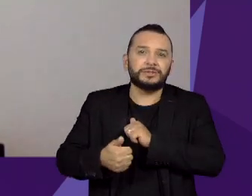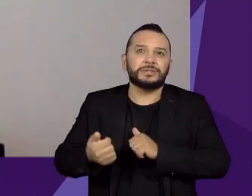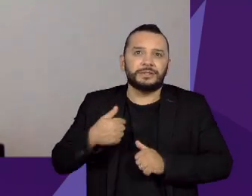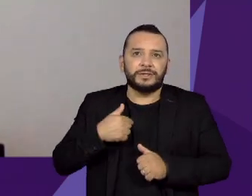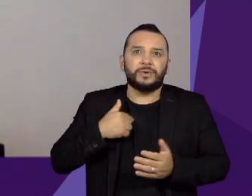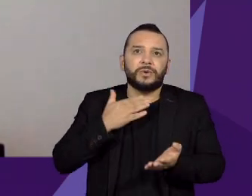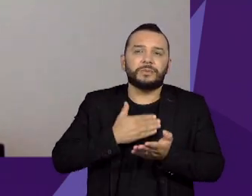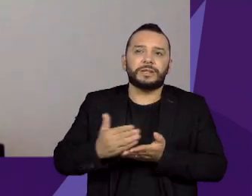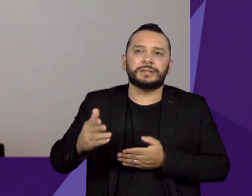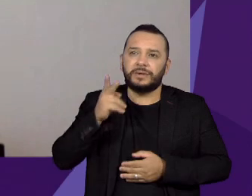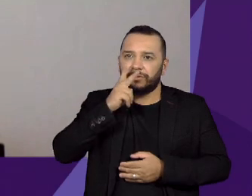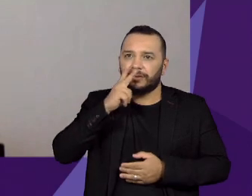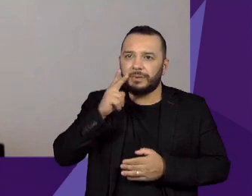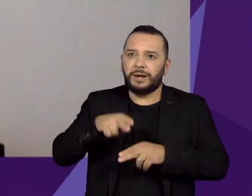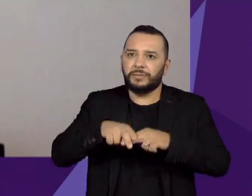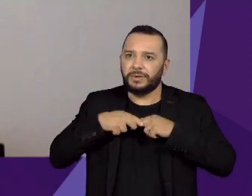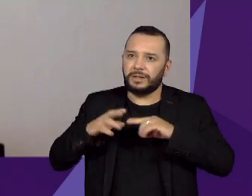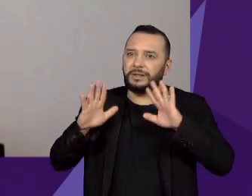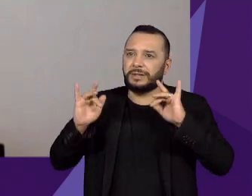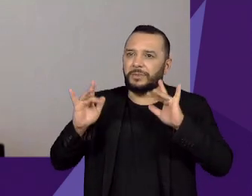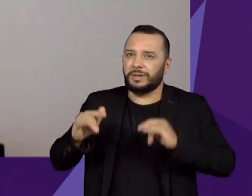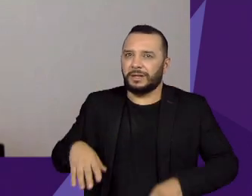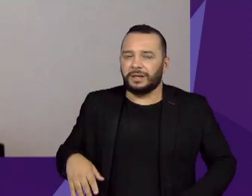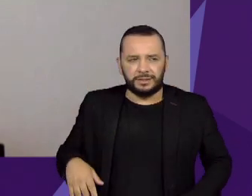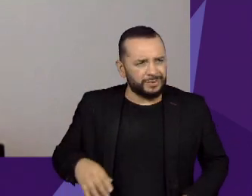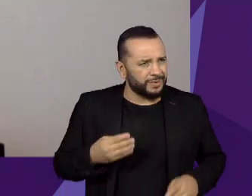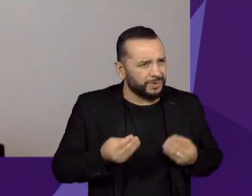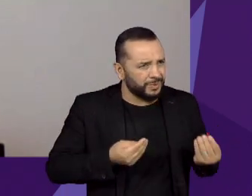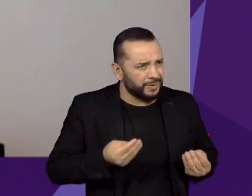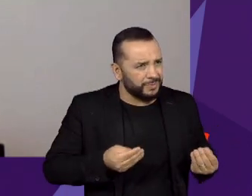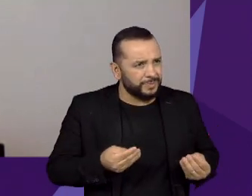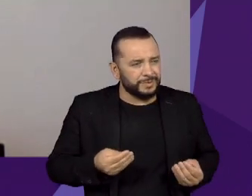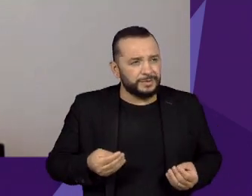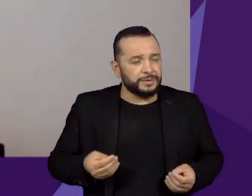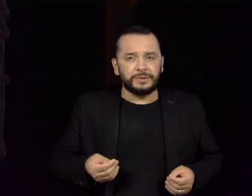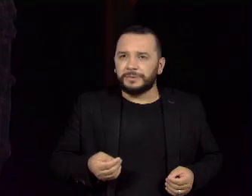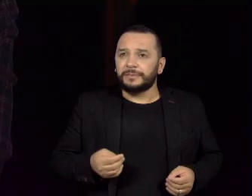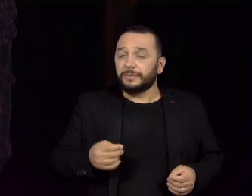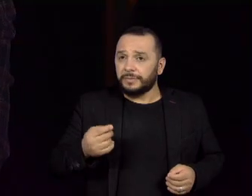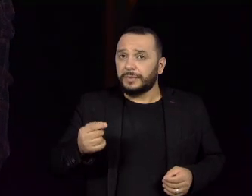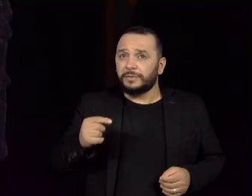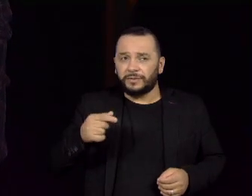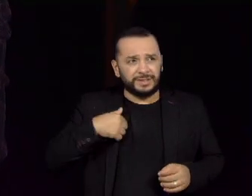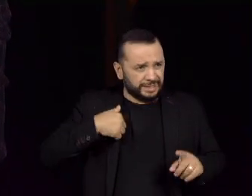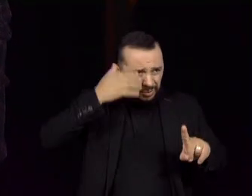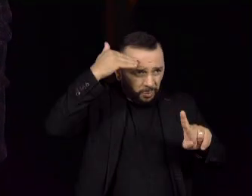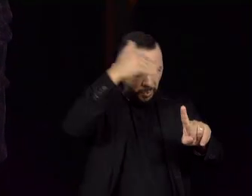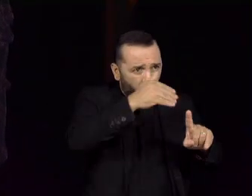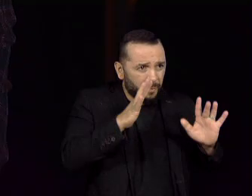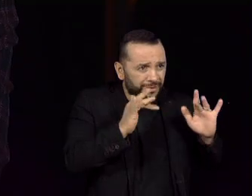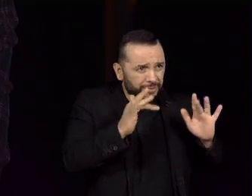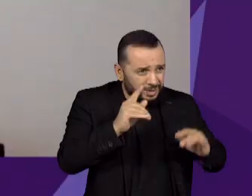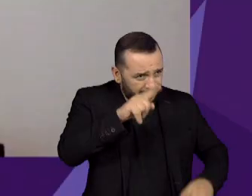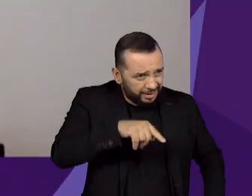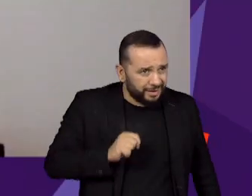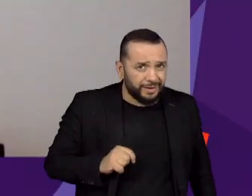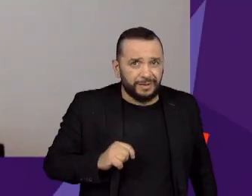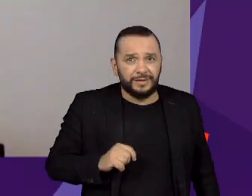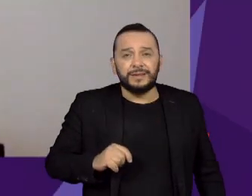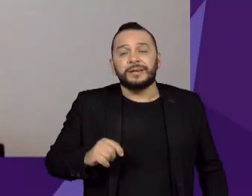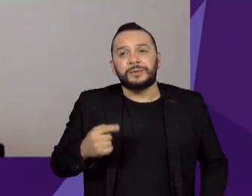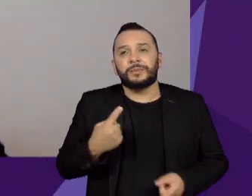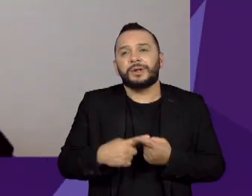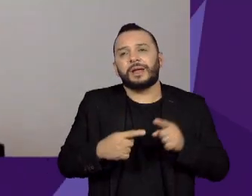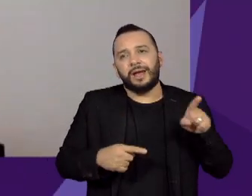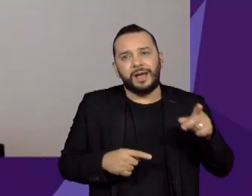Então, como que é isso, Mandetta? Comecei a fumar tarde. Você está jogando a culpa na sua namorada? Que papo é esse? Ela era fumante